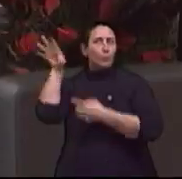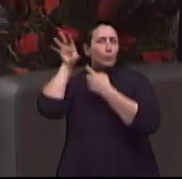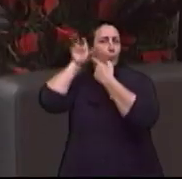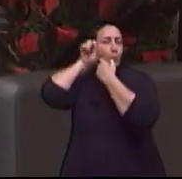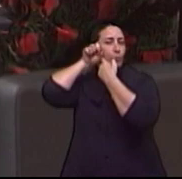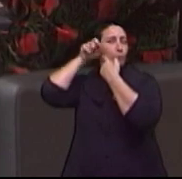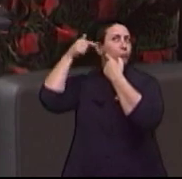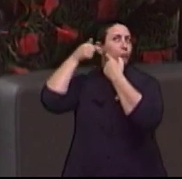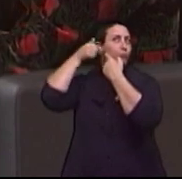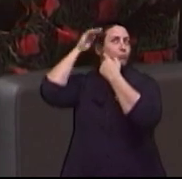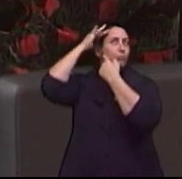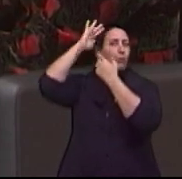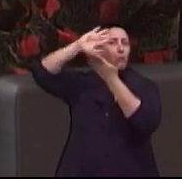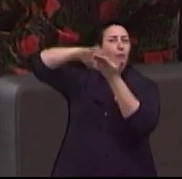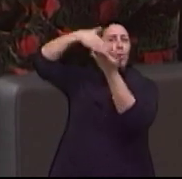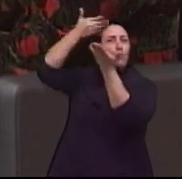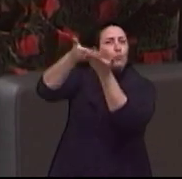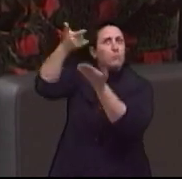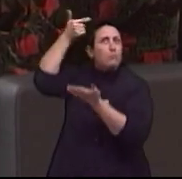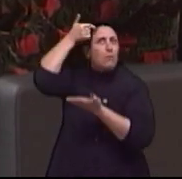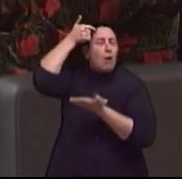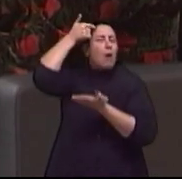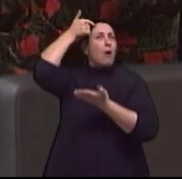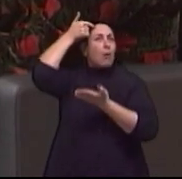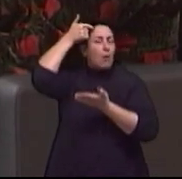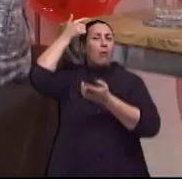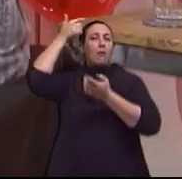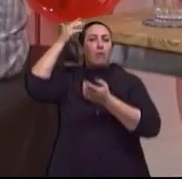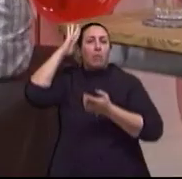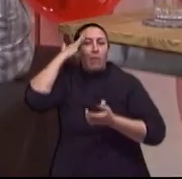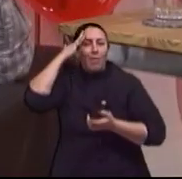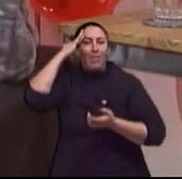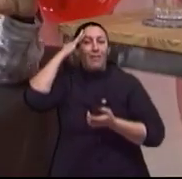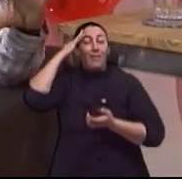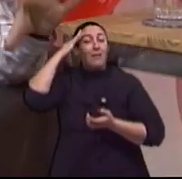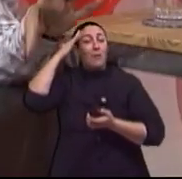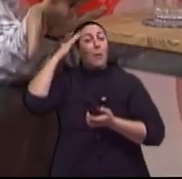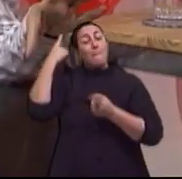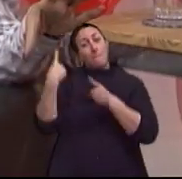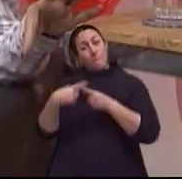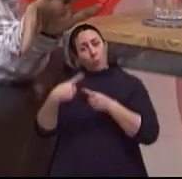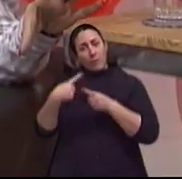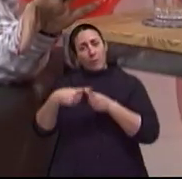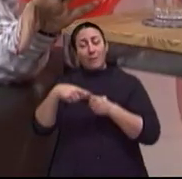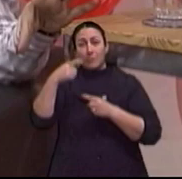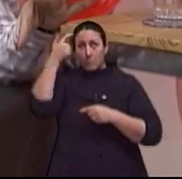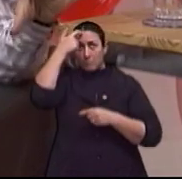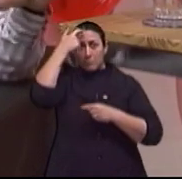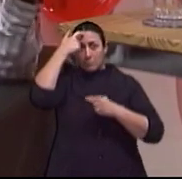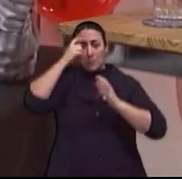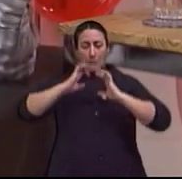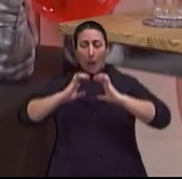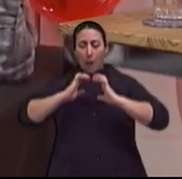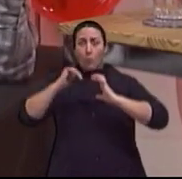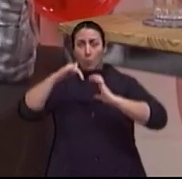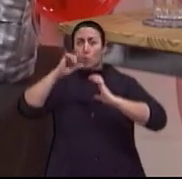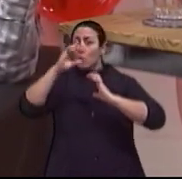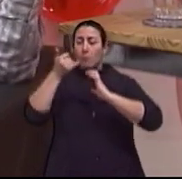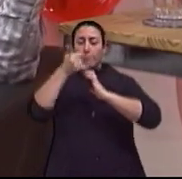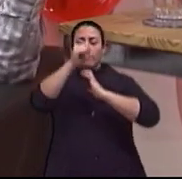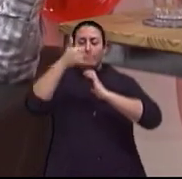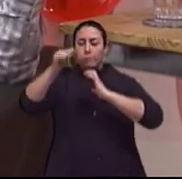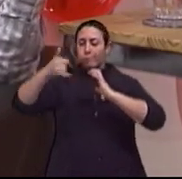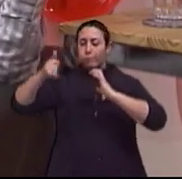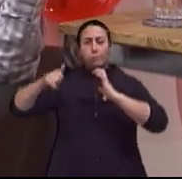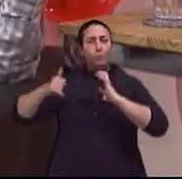uma ele é um canal para chegar ao cérebro para chegar no cérebro né porque o cérebro só entende eletricidade uh e o som é